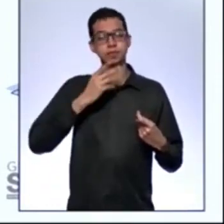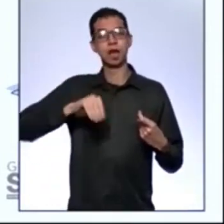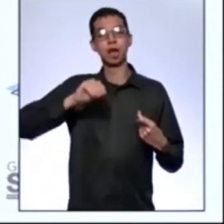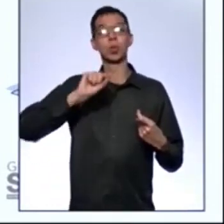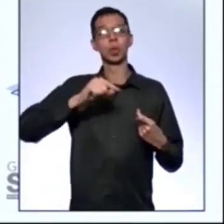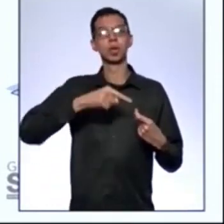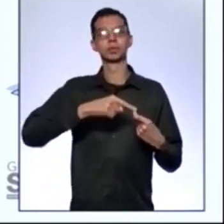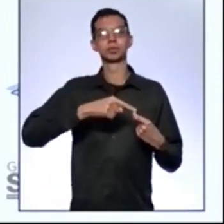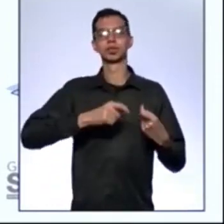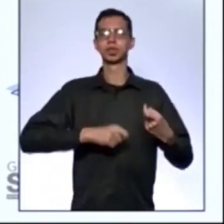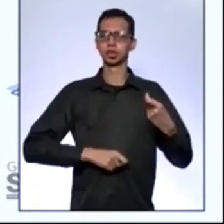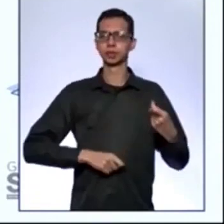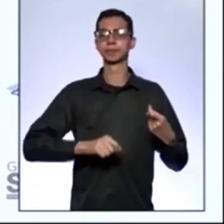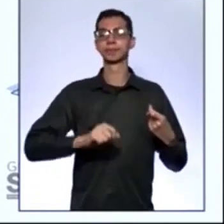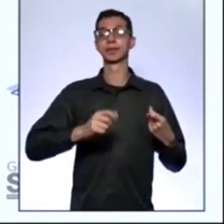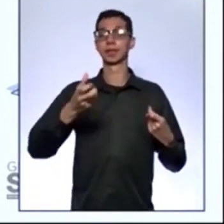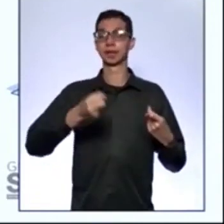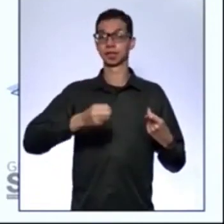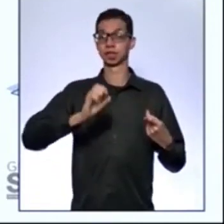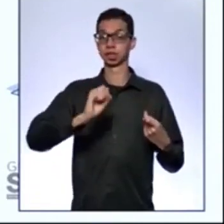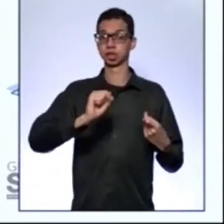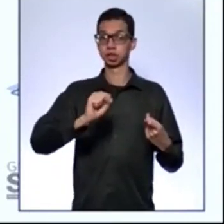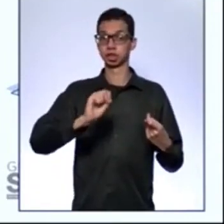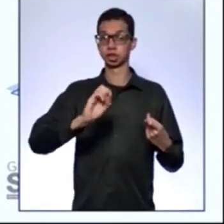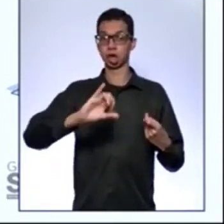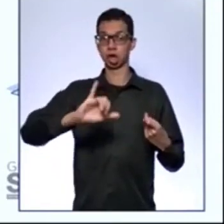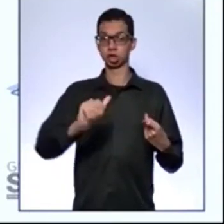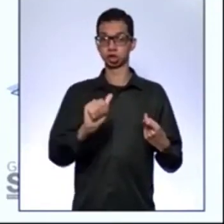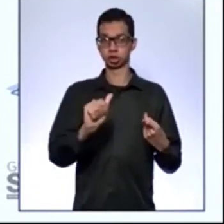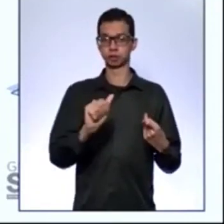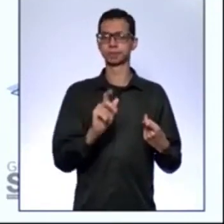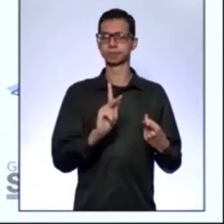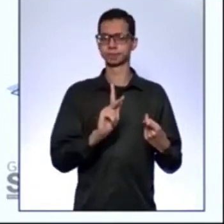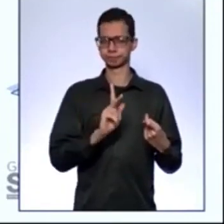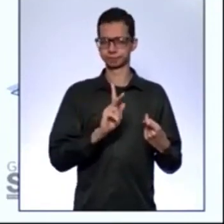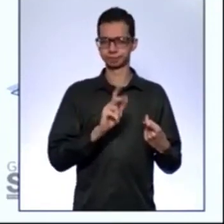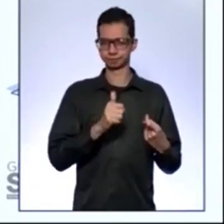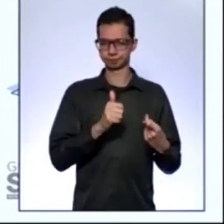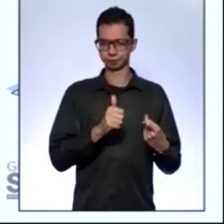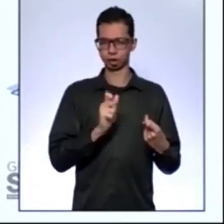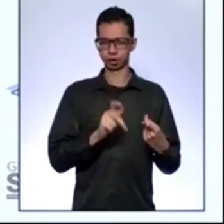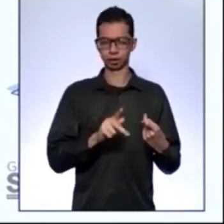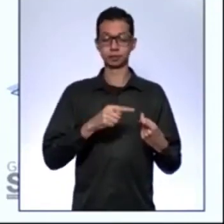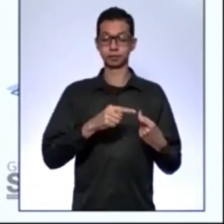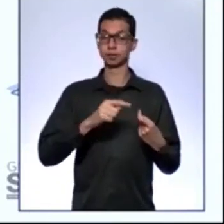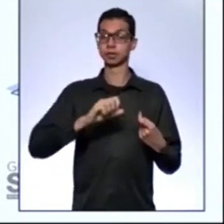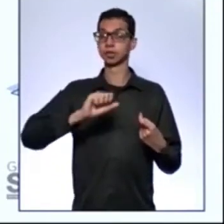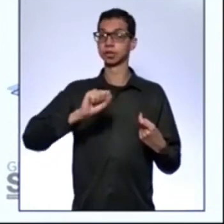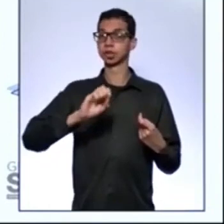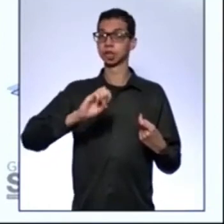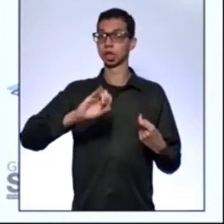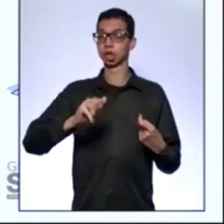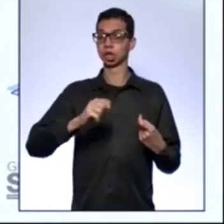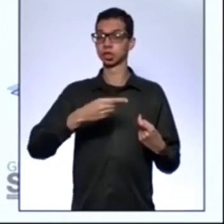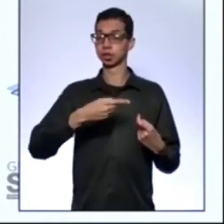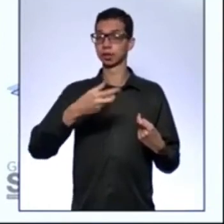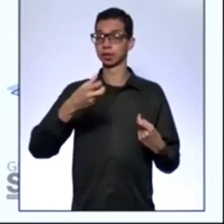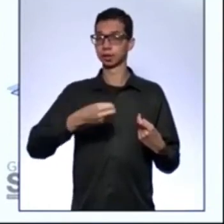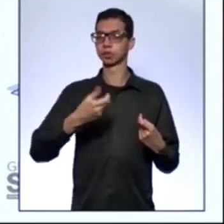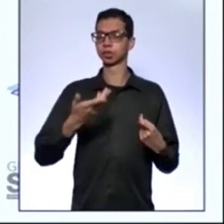leite de soja o que que é x leite de soja então se você vai adicionar leite de soja